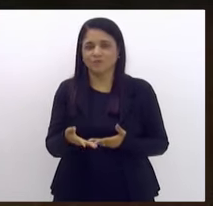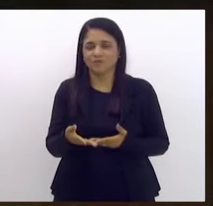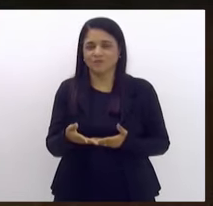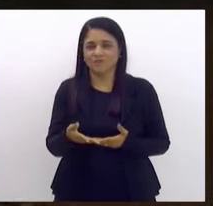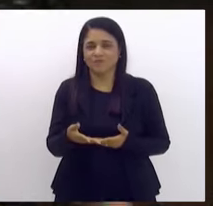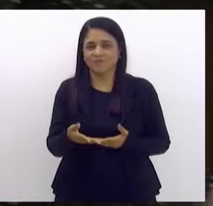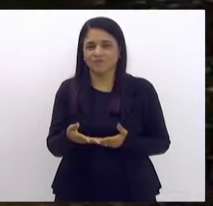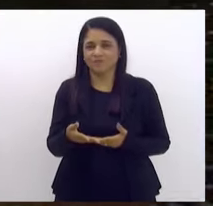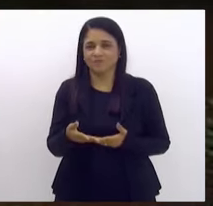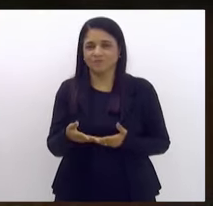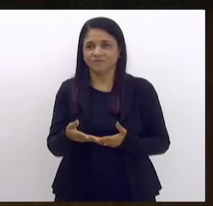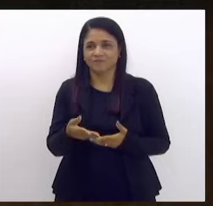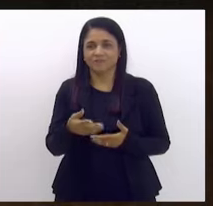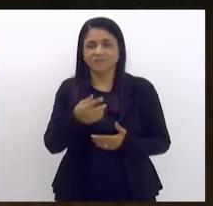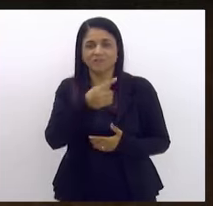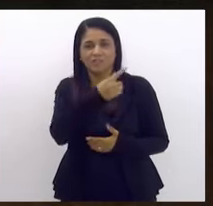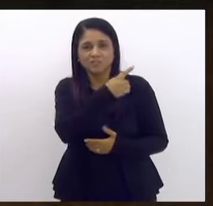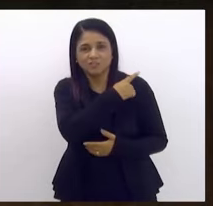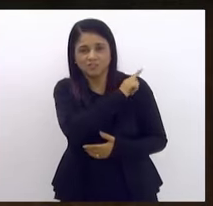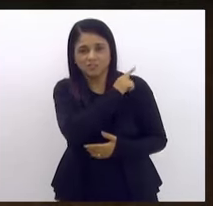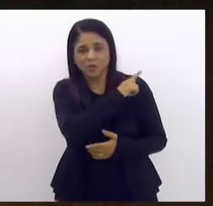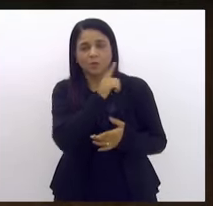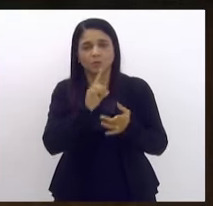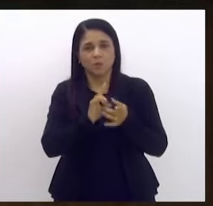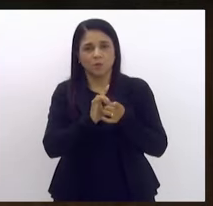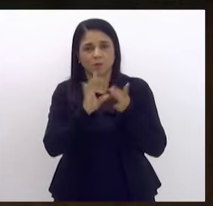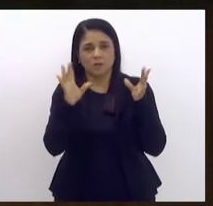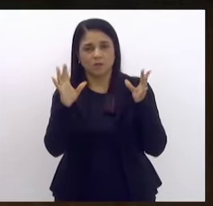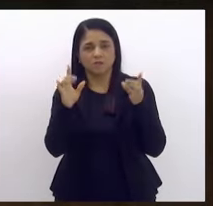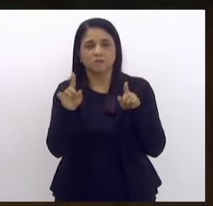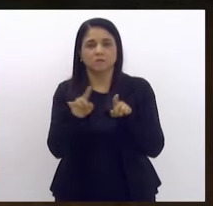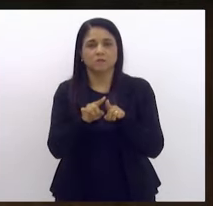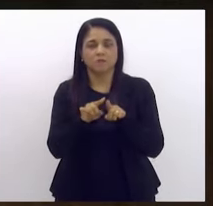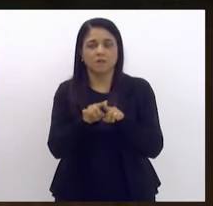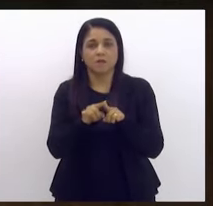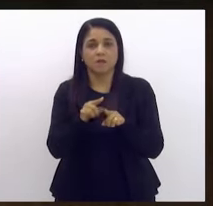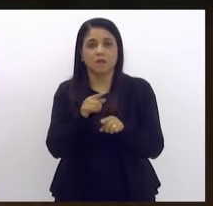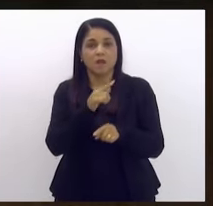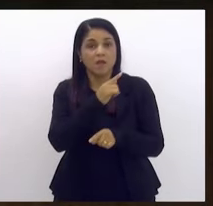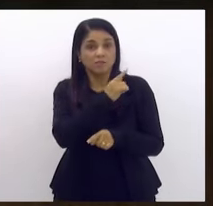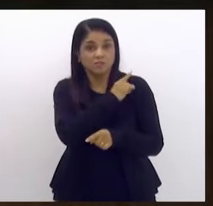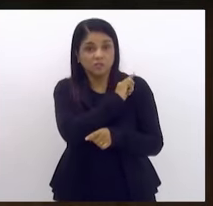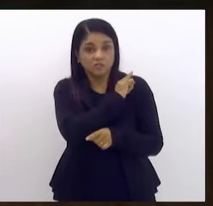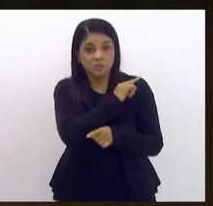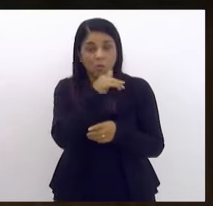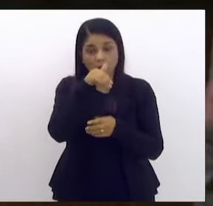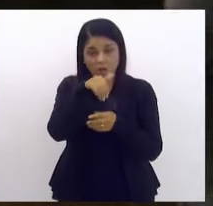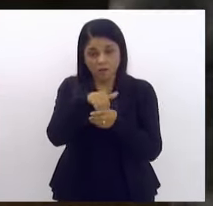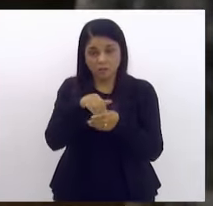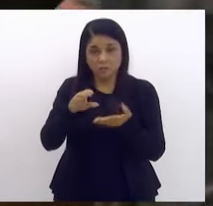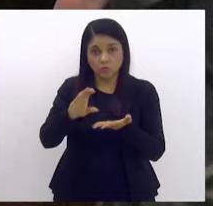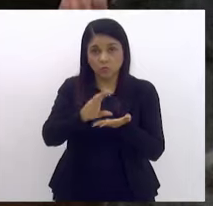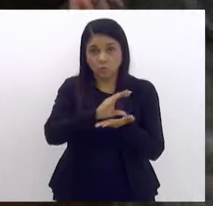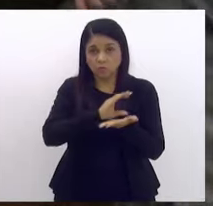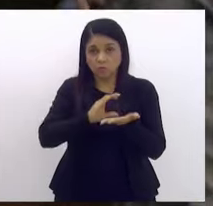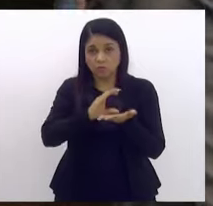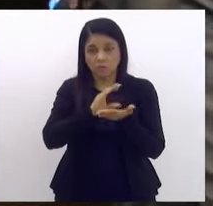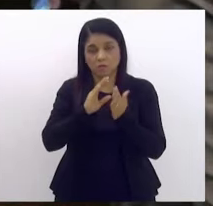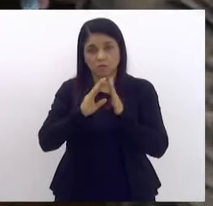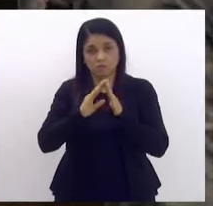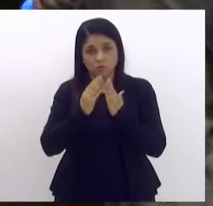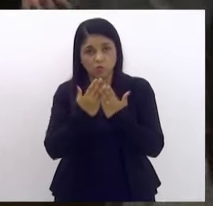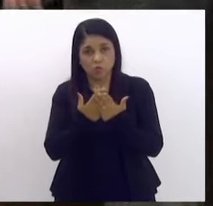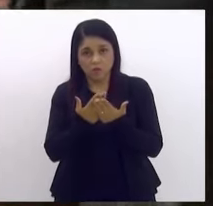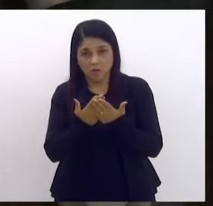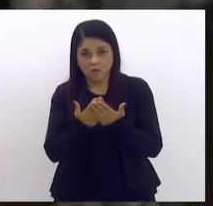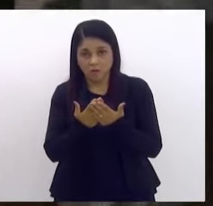princípio da gestão democrática, fere a própria gestão eleita do Conselho Escolar, e a gente não